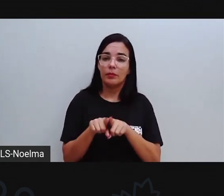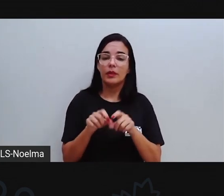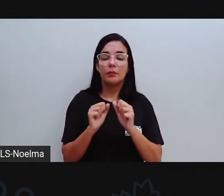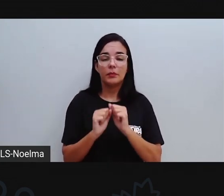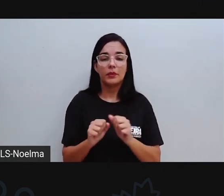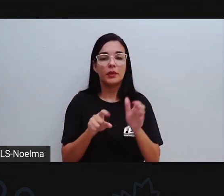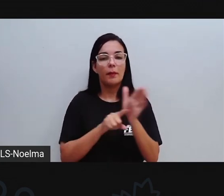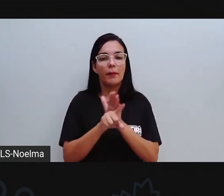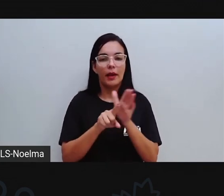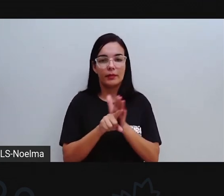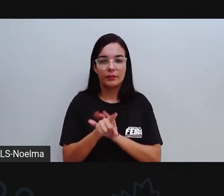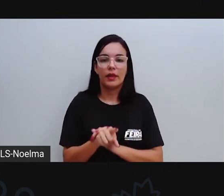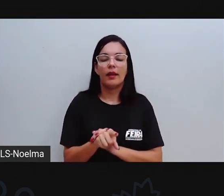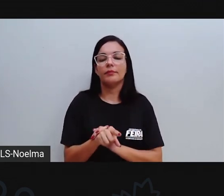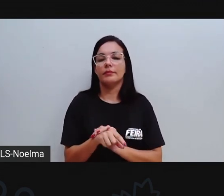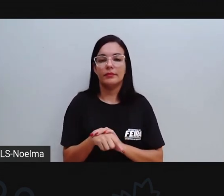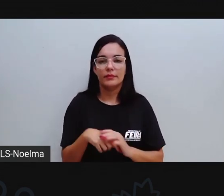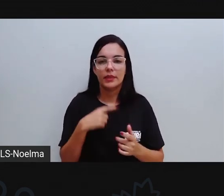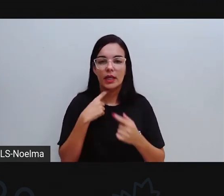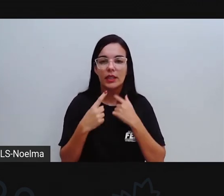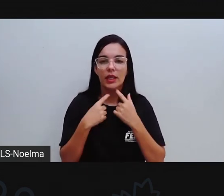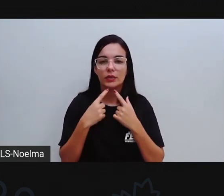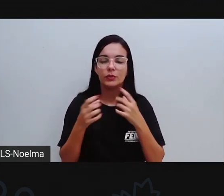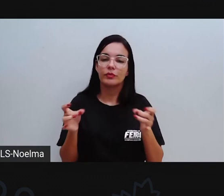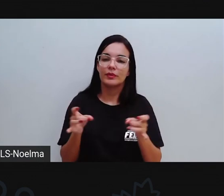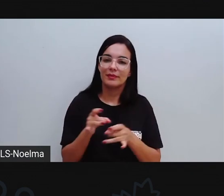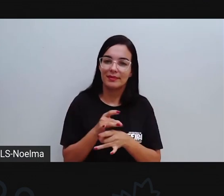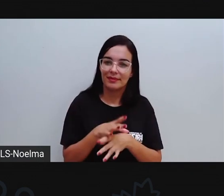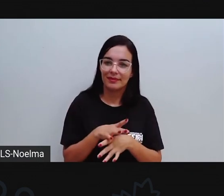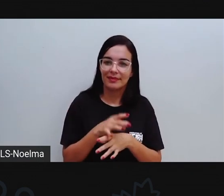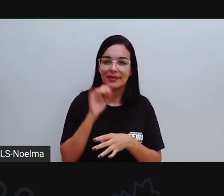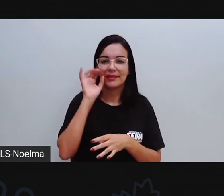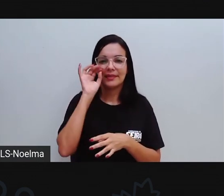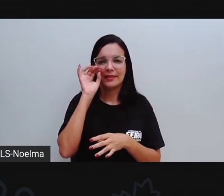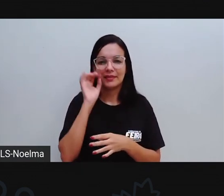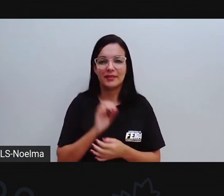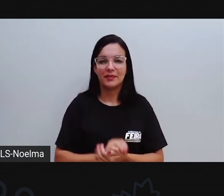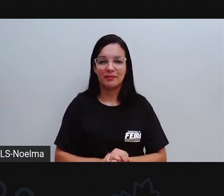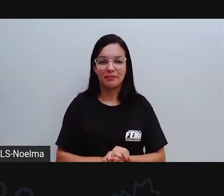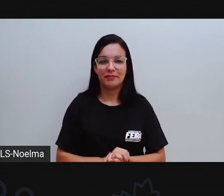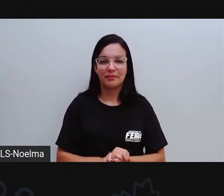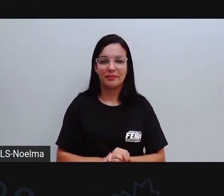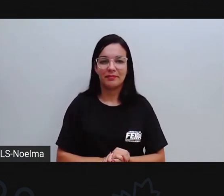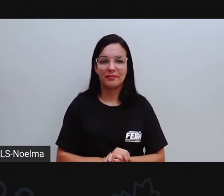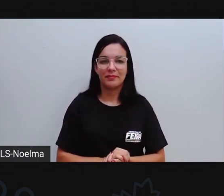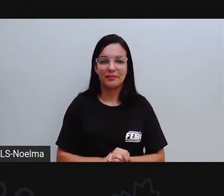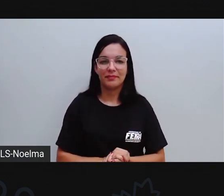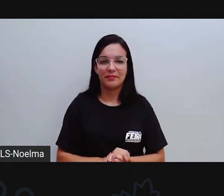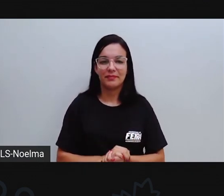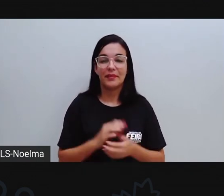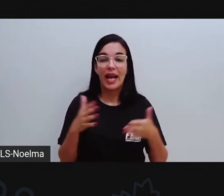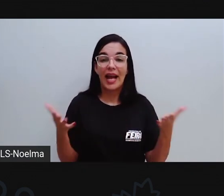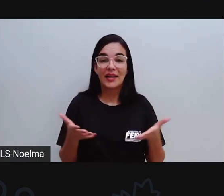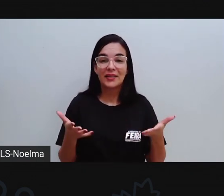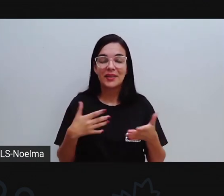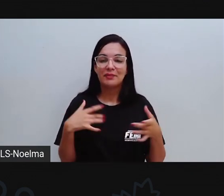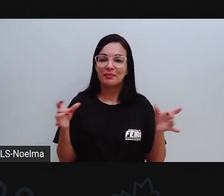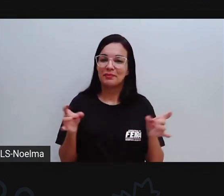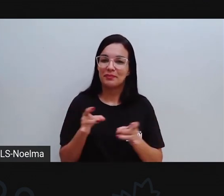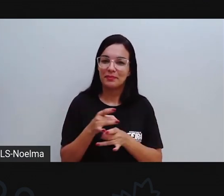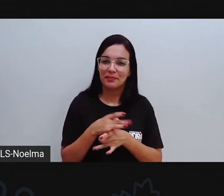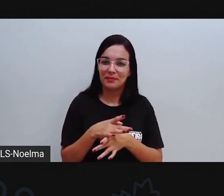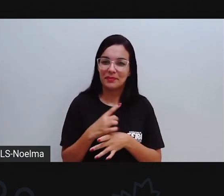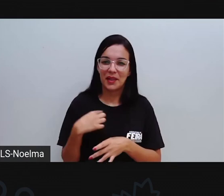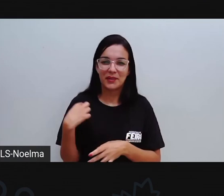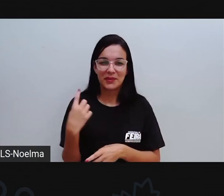estiverem no momento presencial e assim poder tirar as suas dúvidas. Eu vou ficando por aqui, nós